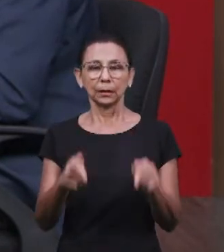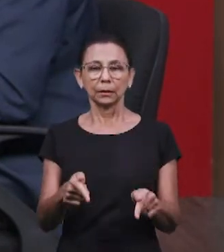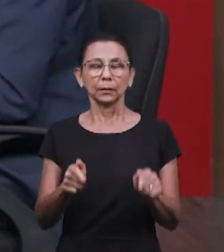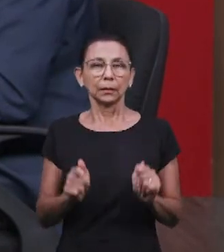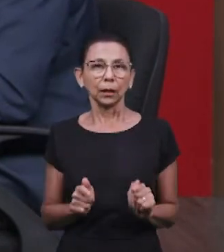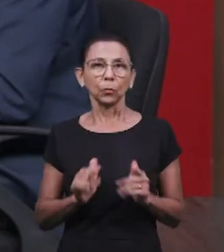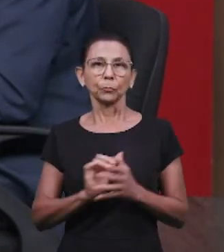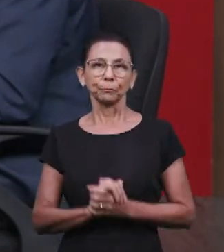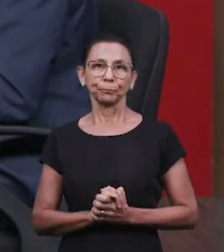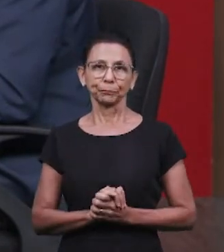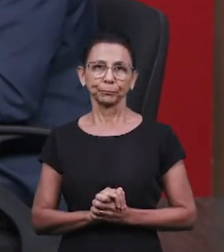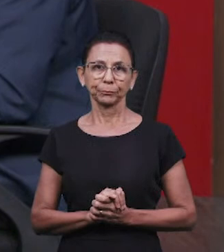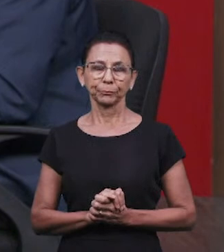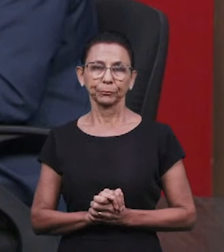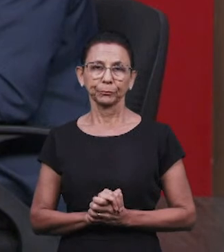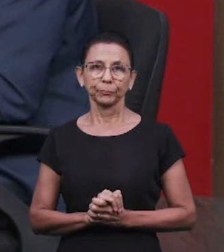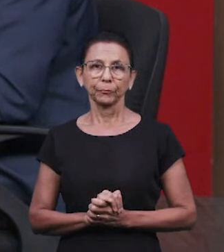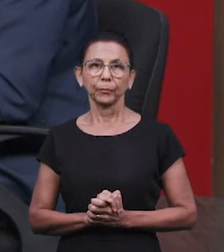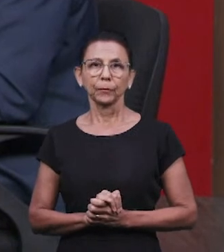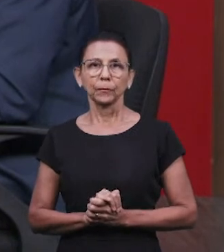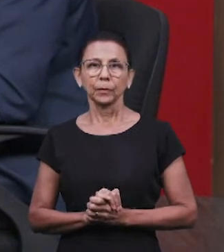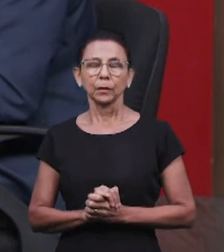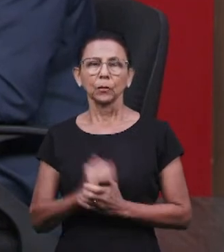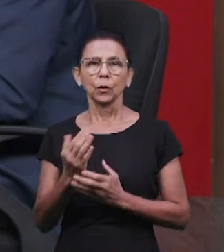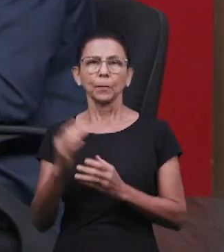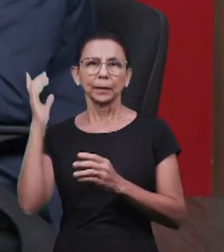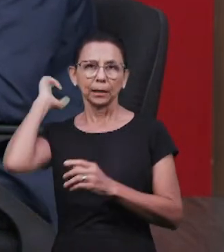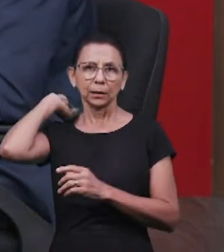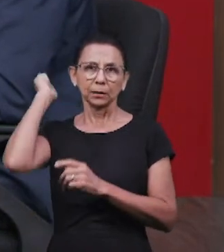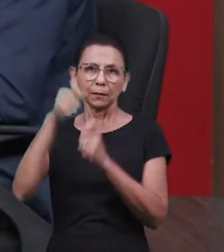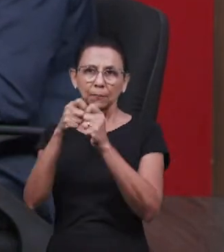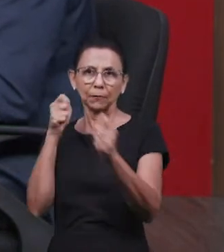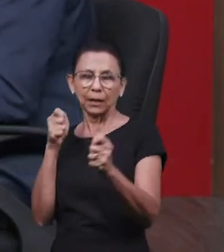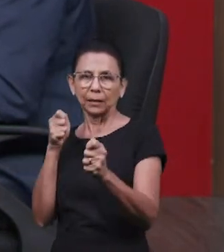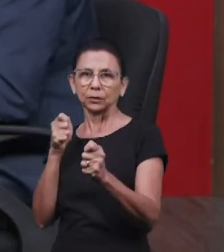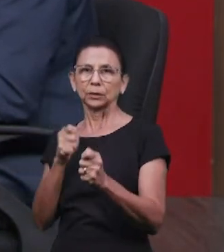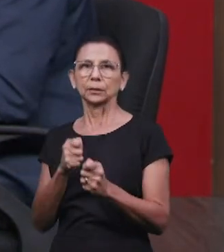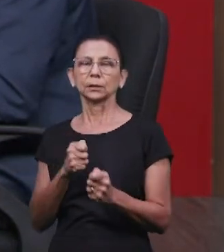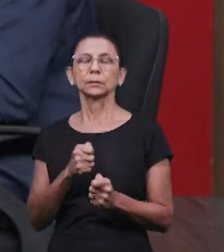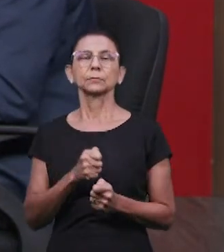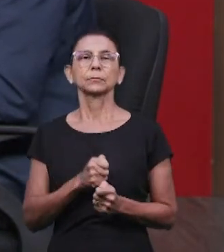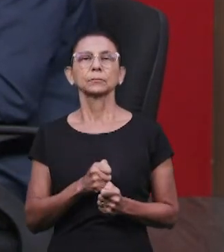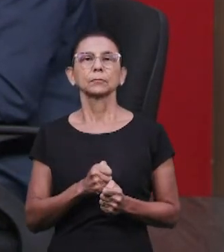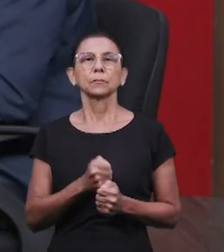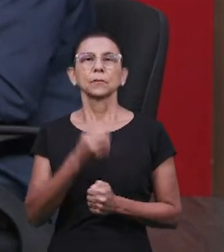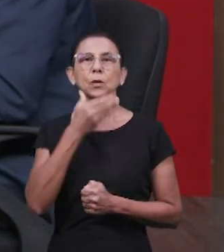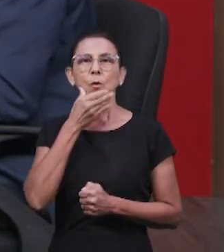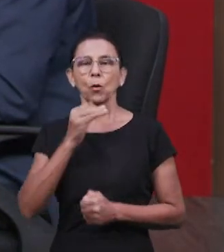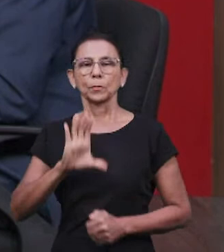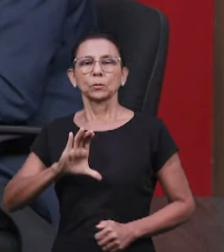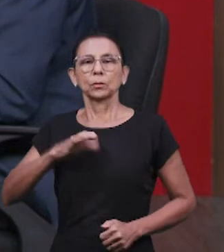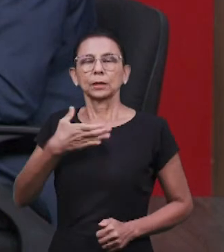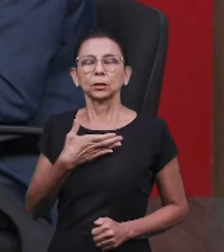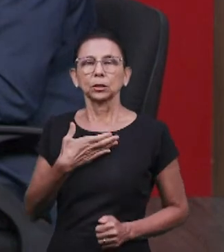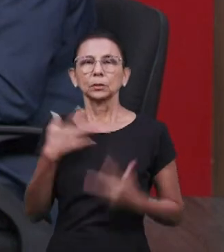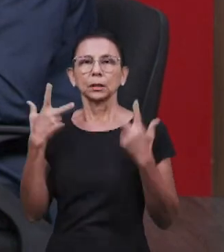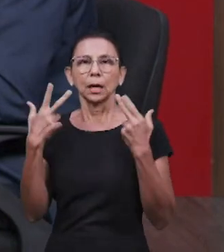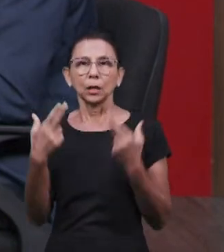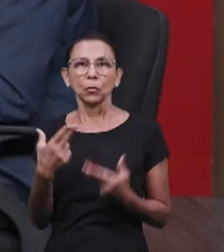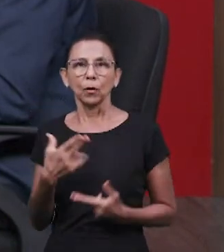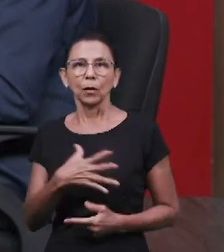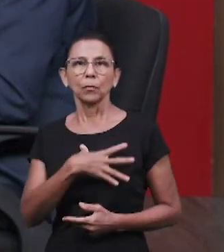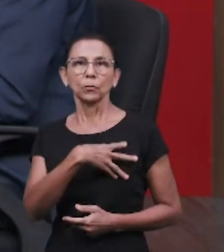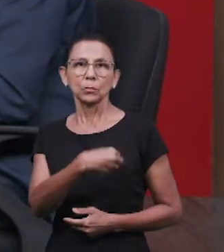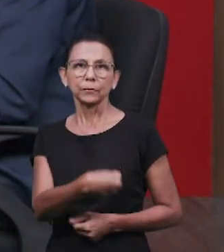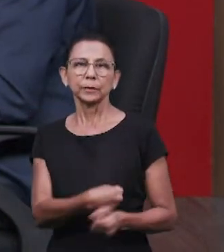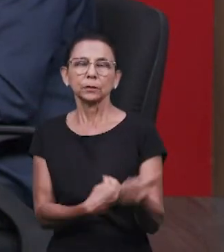ventre o seu galardão. Como flechas na mão do valente, assim são os filhos da